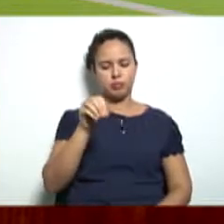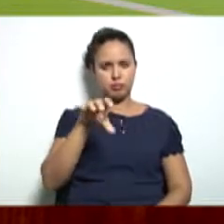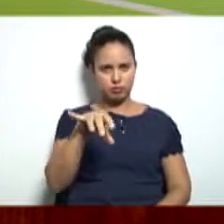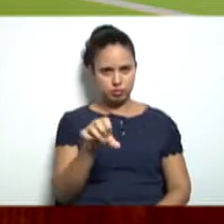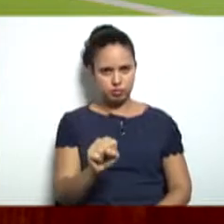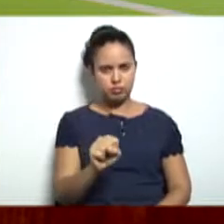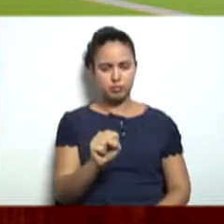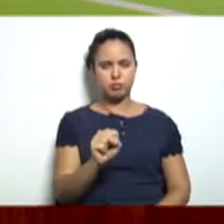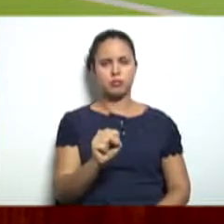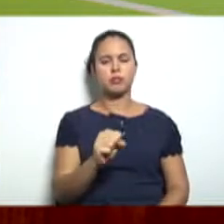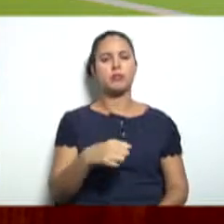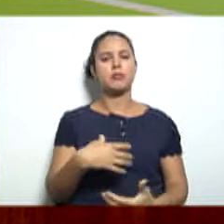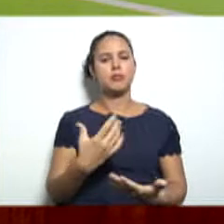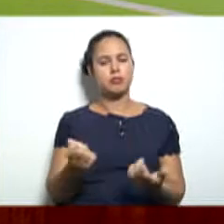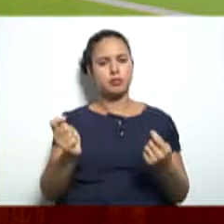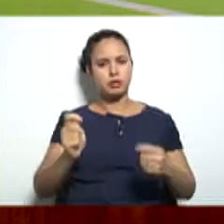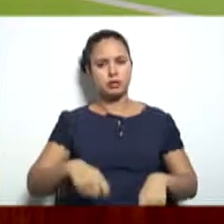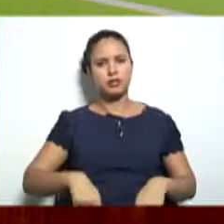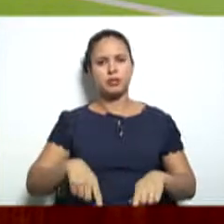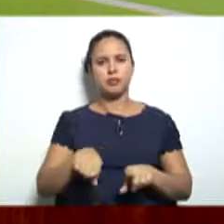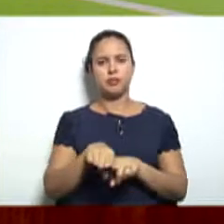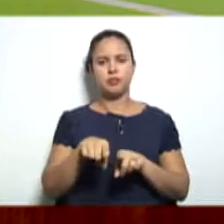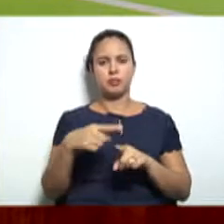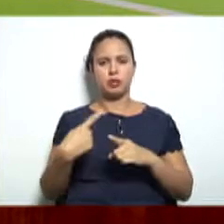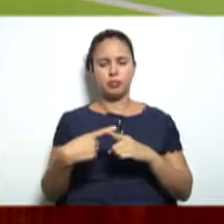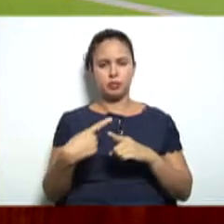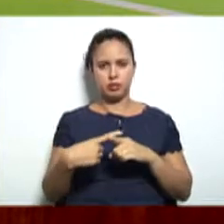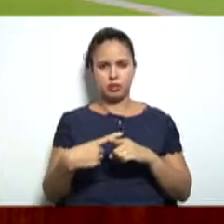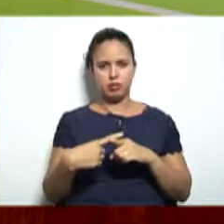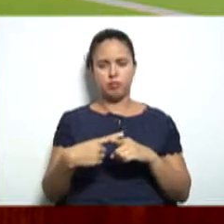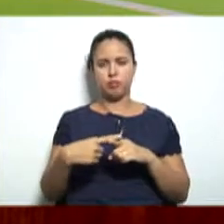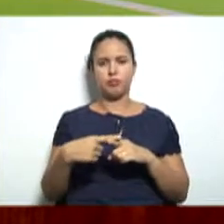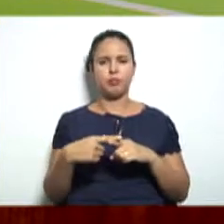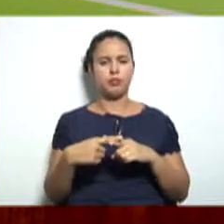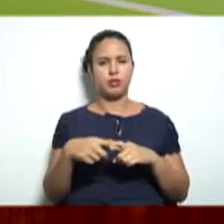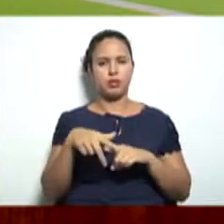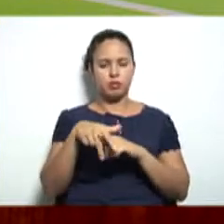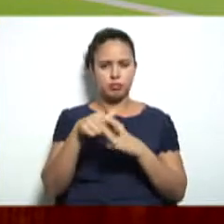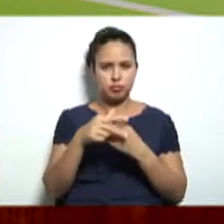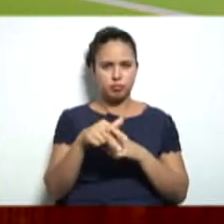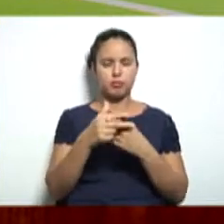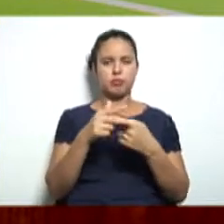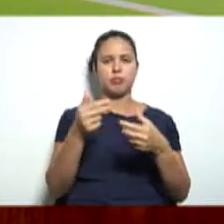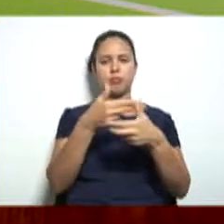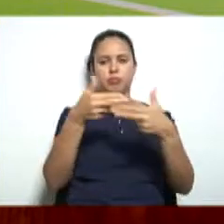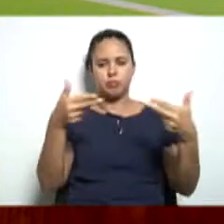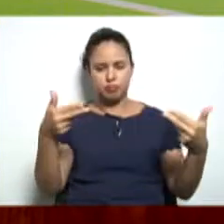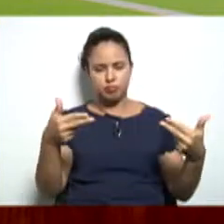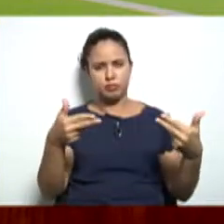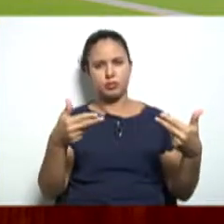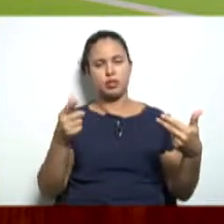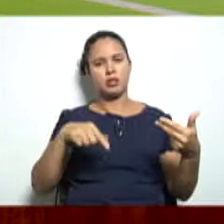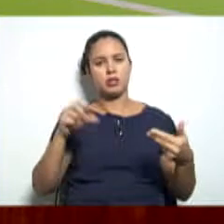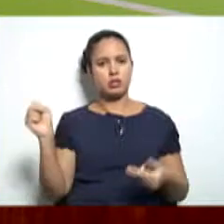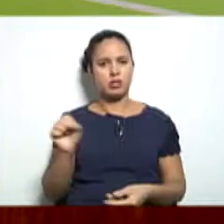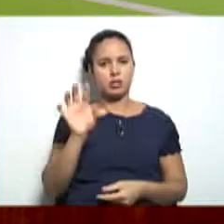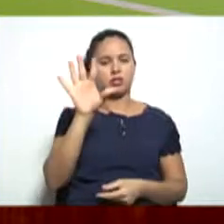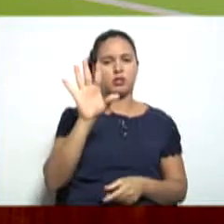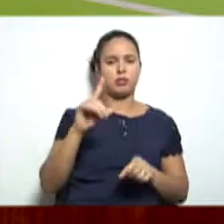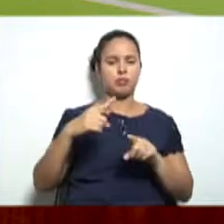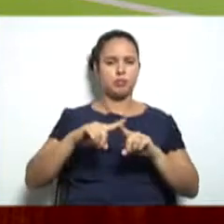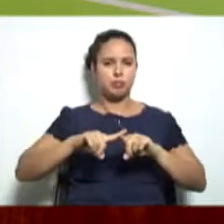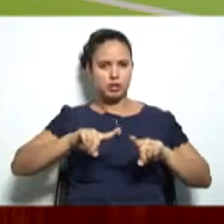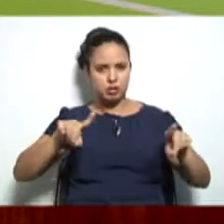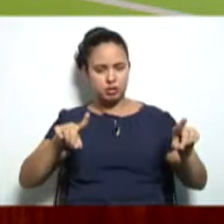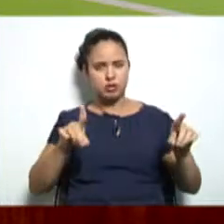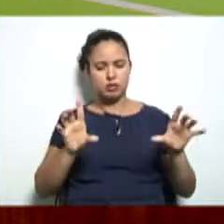custo elevado. Então, nesse caso, a armazenagem dos produtos nos silos, esse maquinário, tratores, né, fica